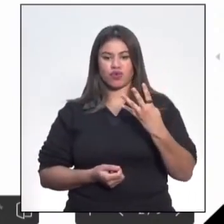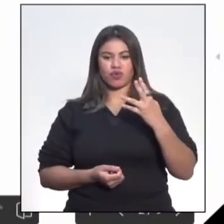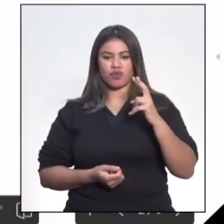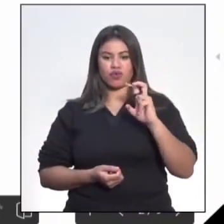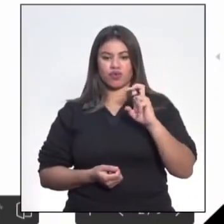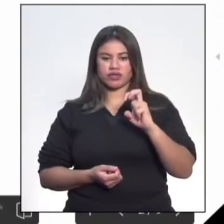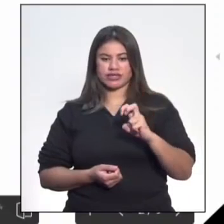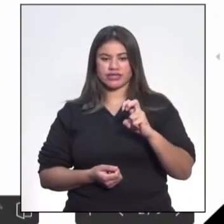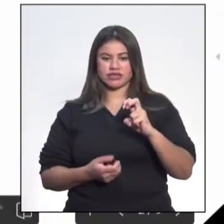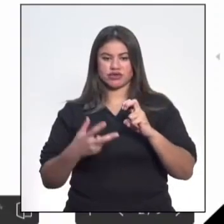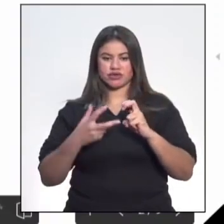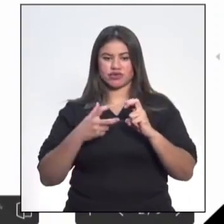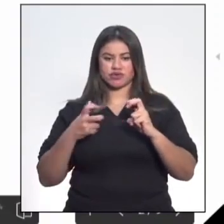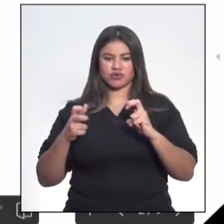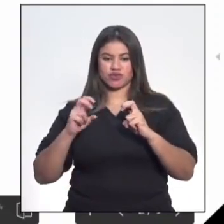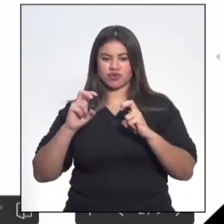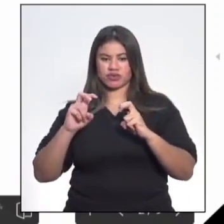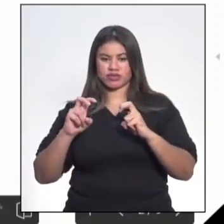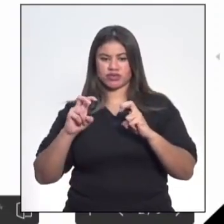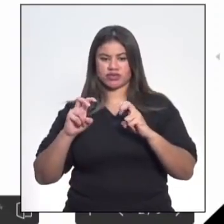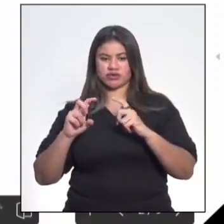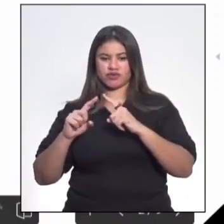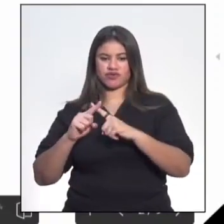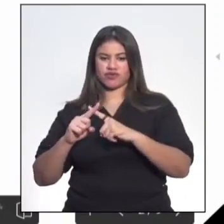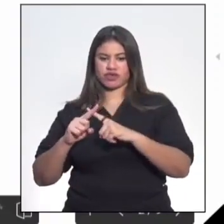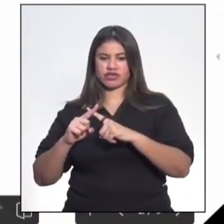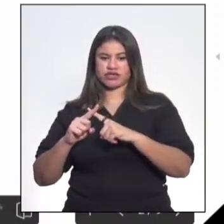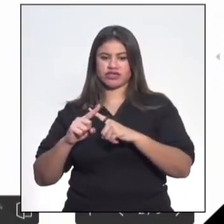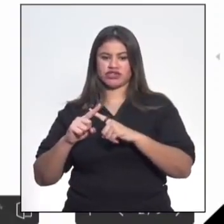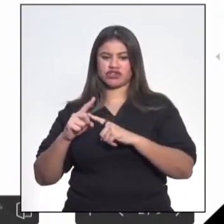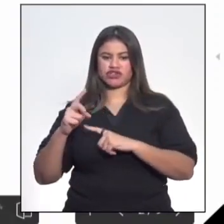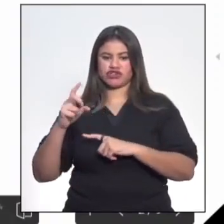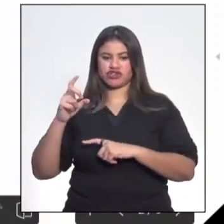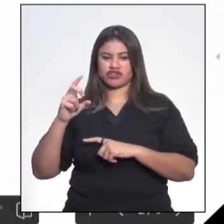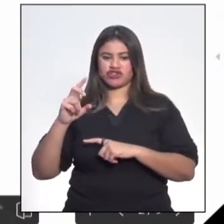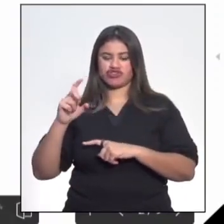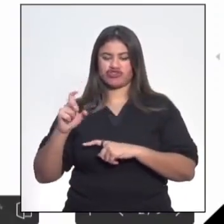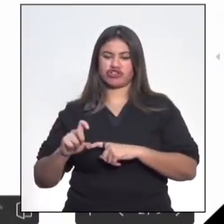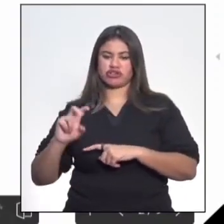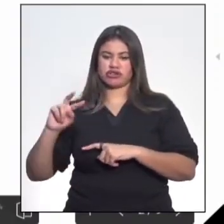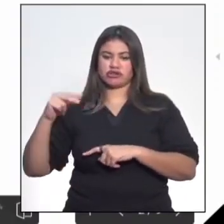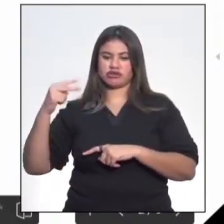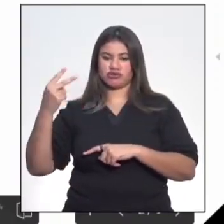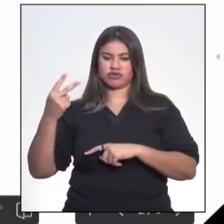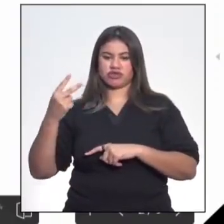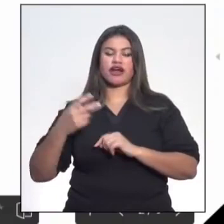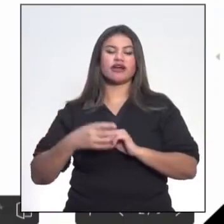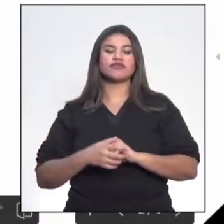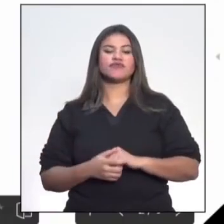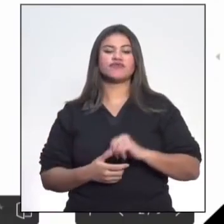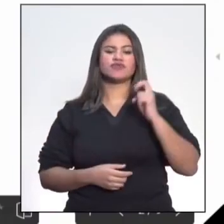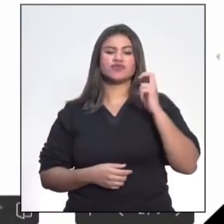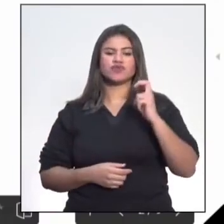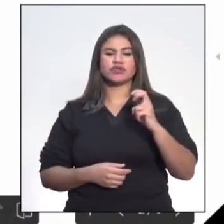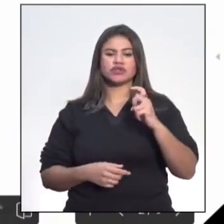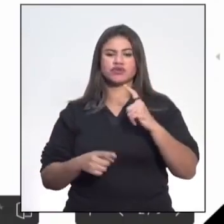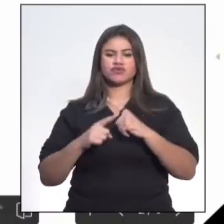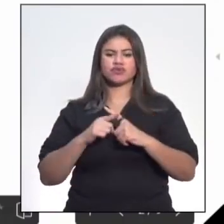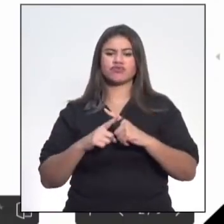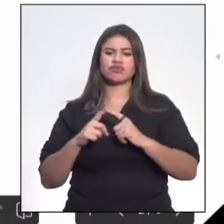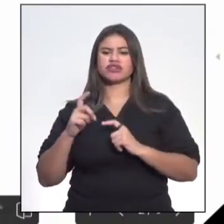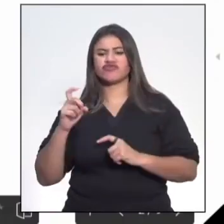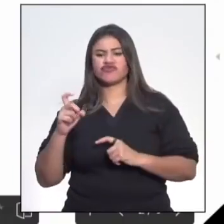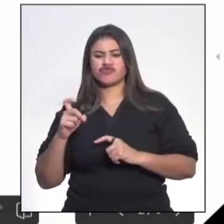Fica igual a 5 vezes x ao quadrado. Bom, o 5 está multiplicando o x. Se